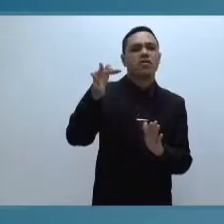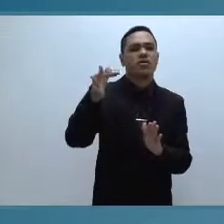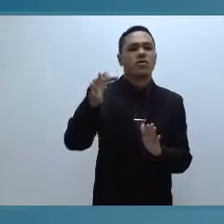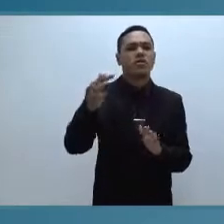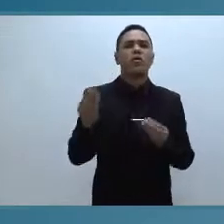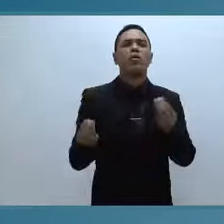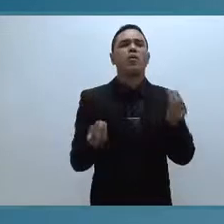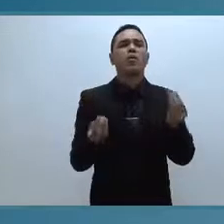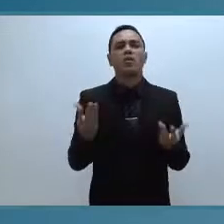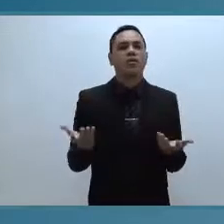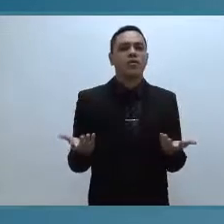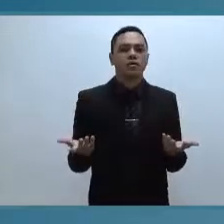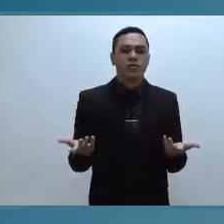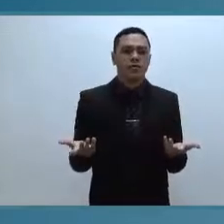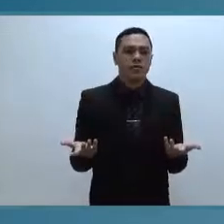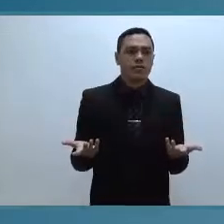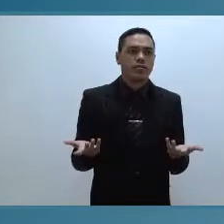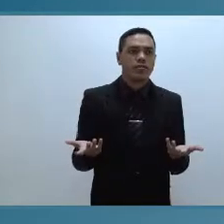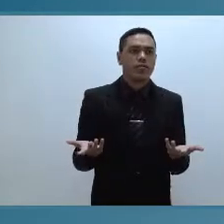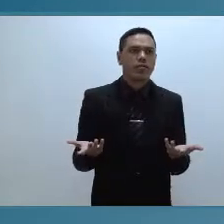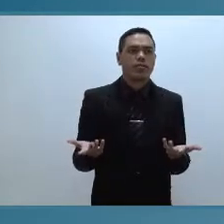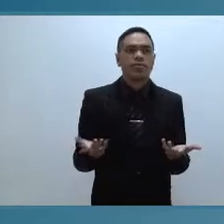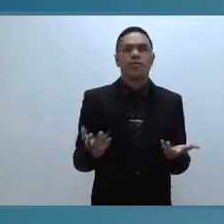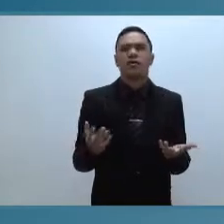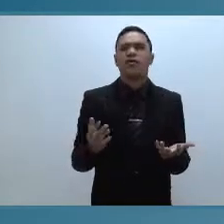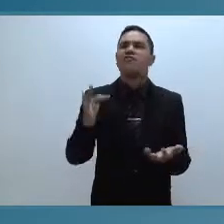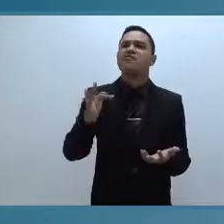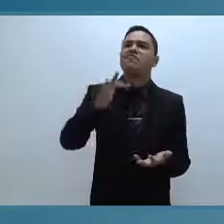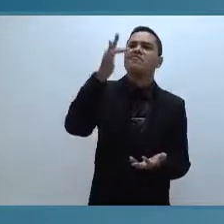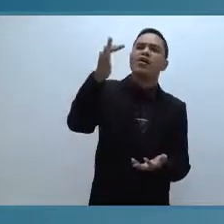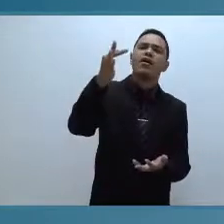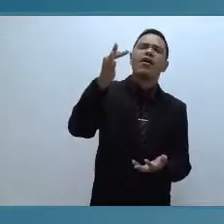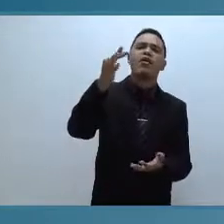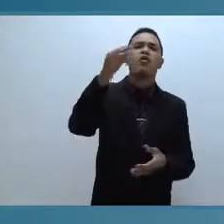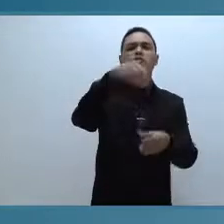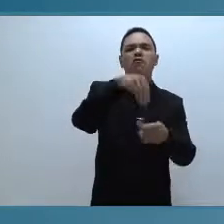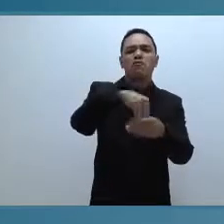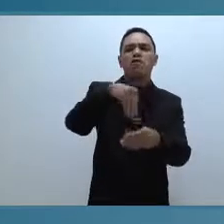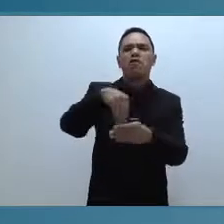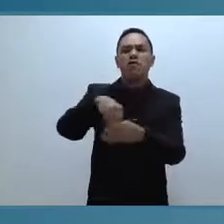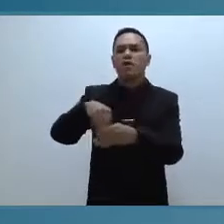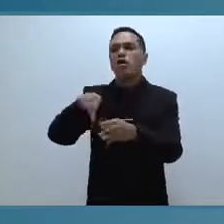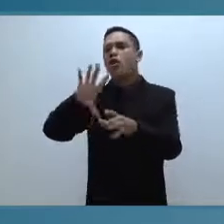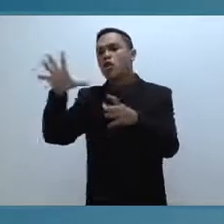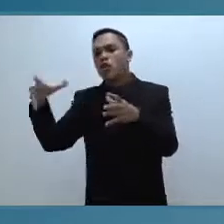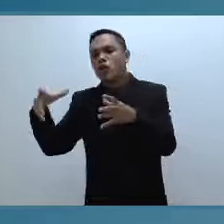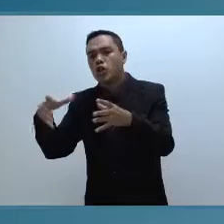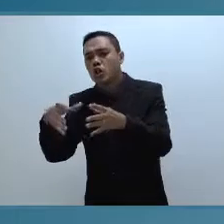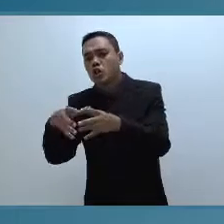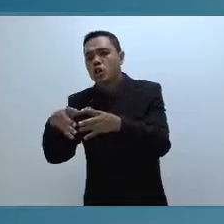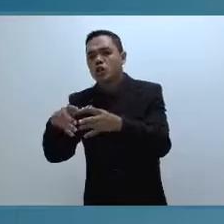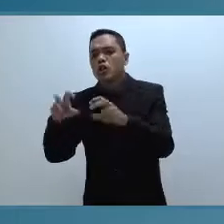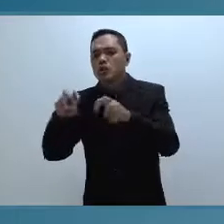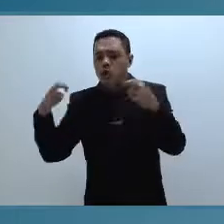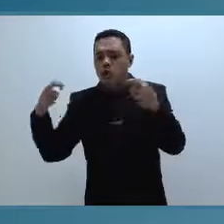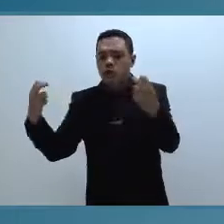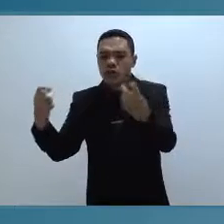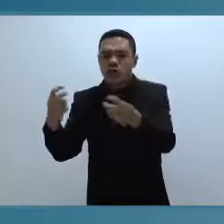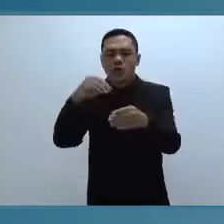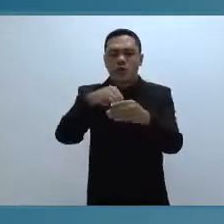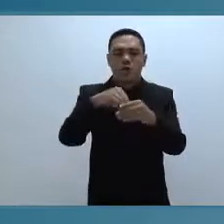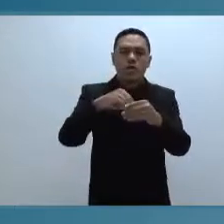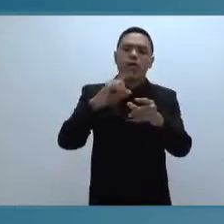ser julgada e se votada, apreciada ainda na comissão, e depois submetida ao